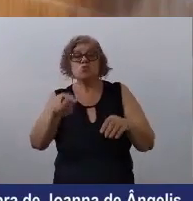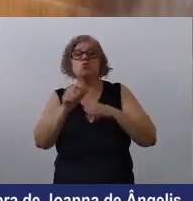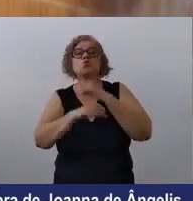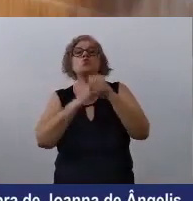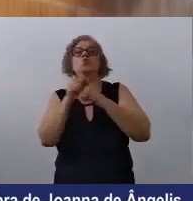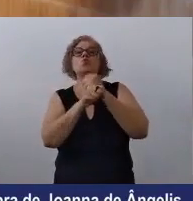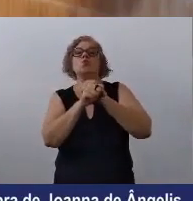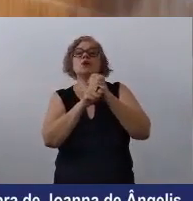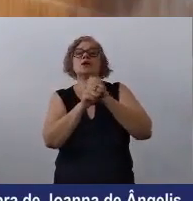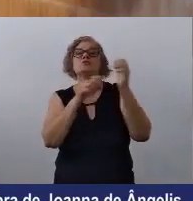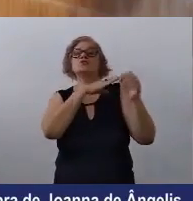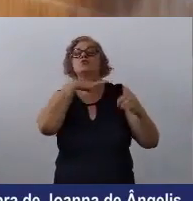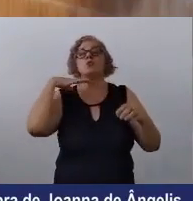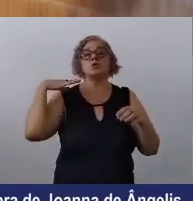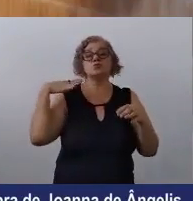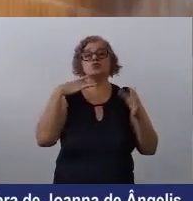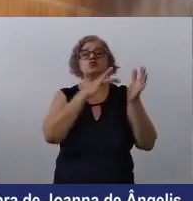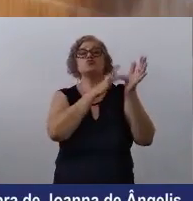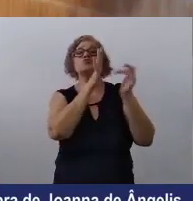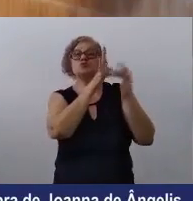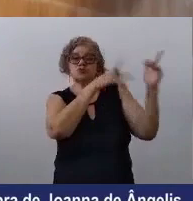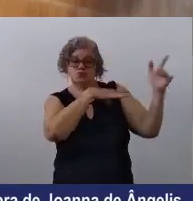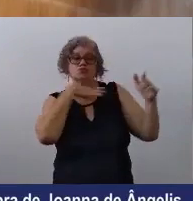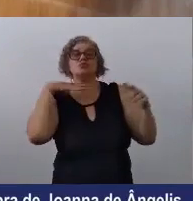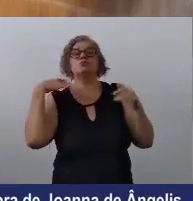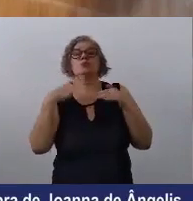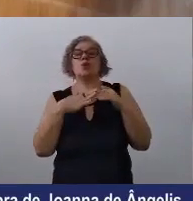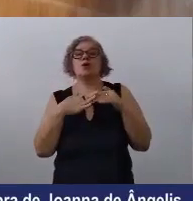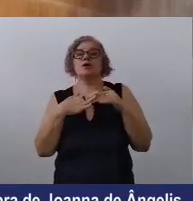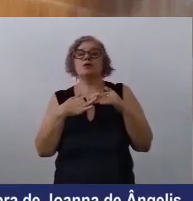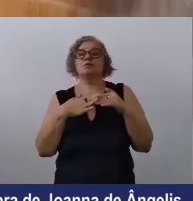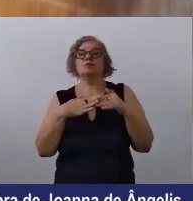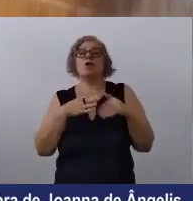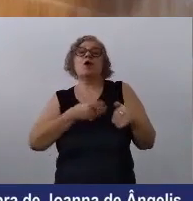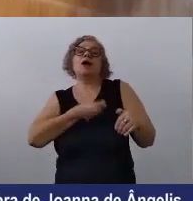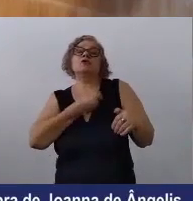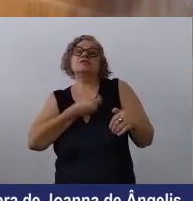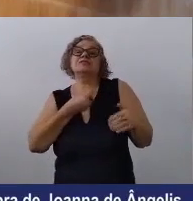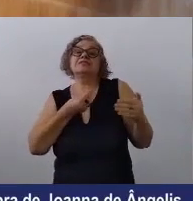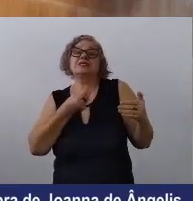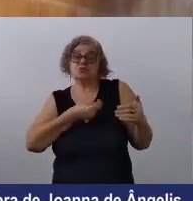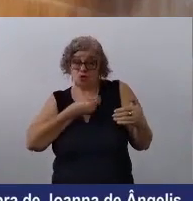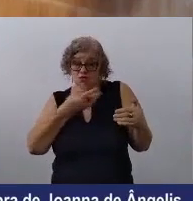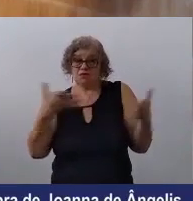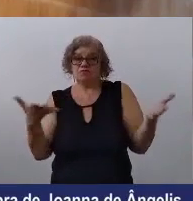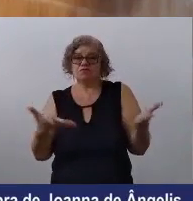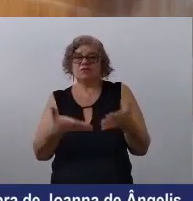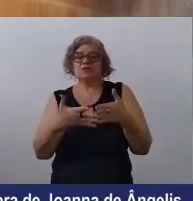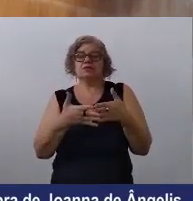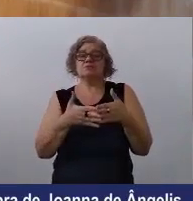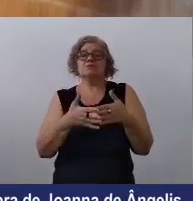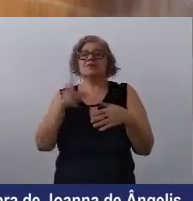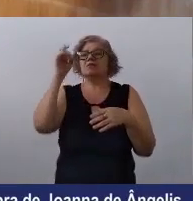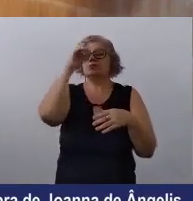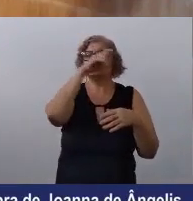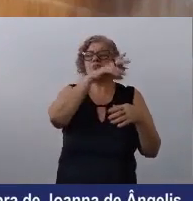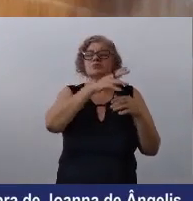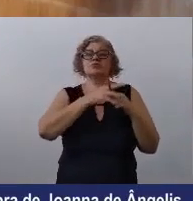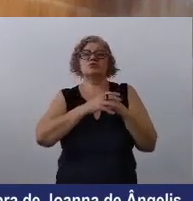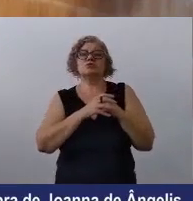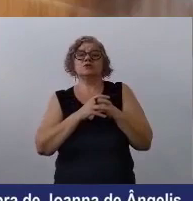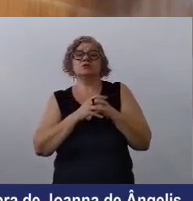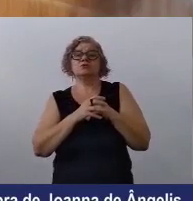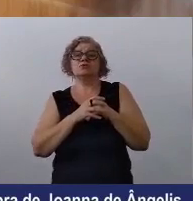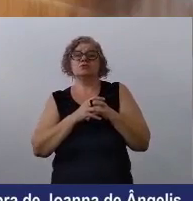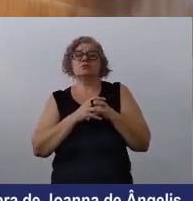desde o desencarne de Jesus e os homens haviam deturpado todos os seus ensinamentos. Era necessário